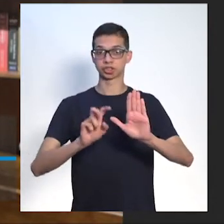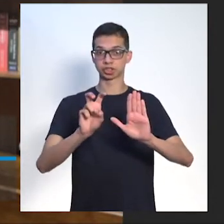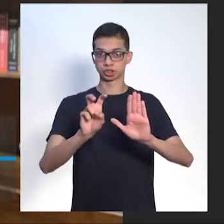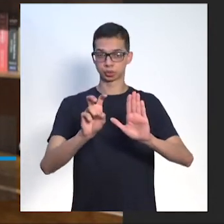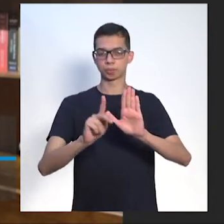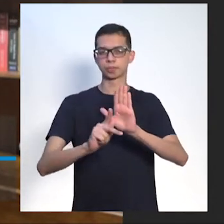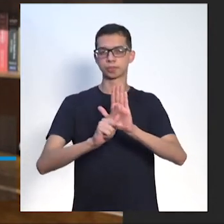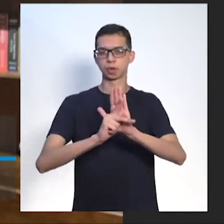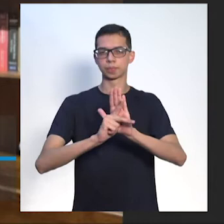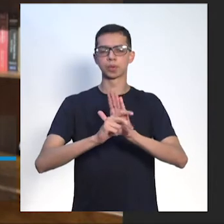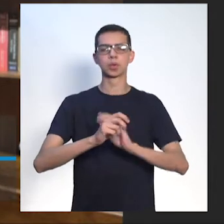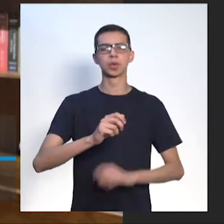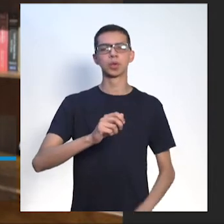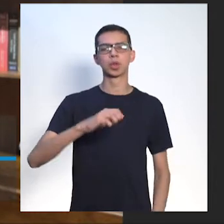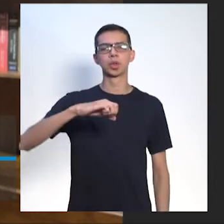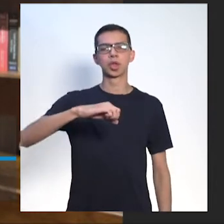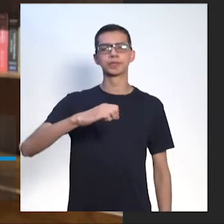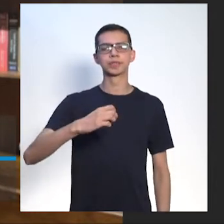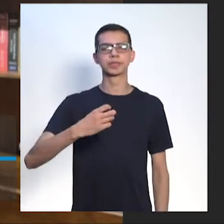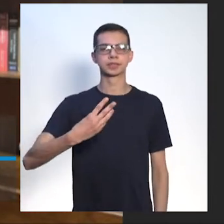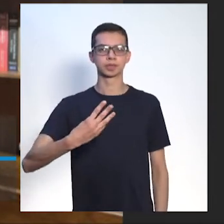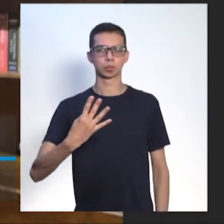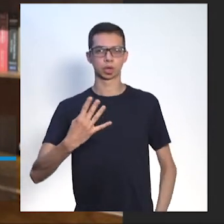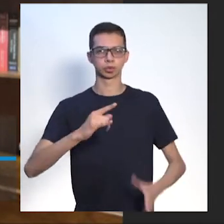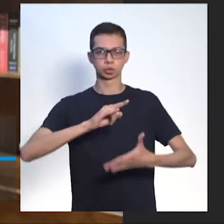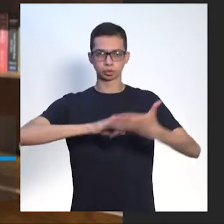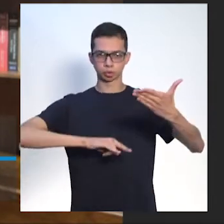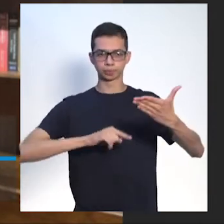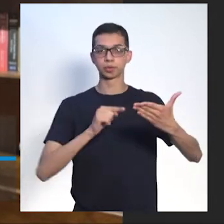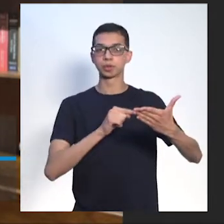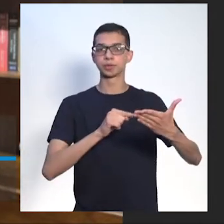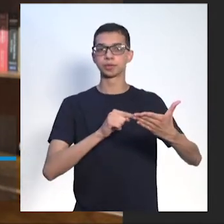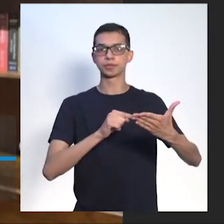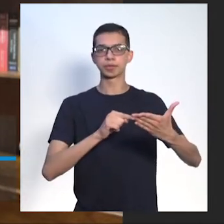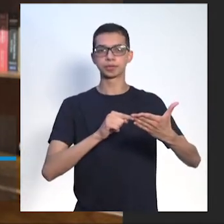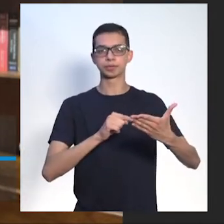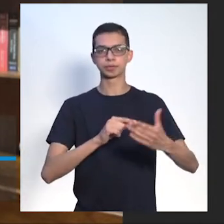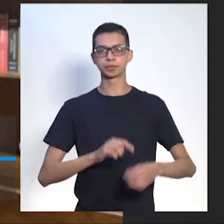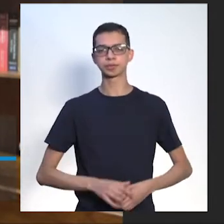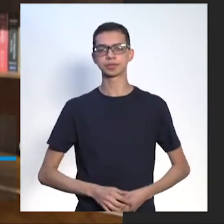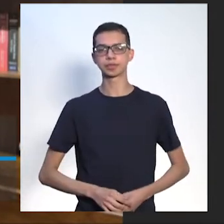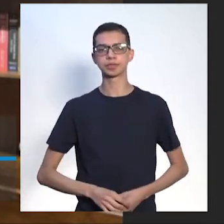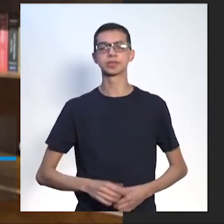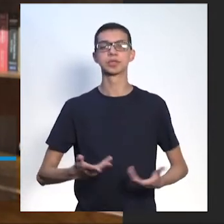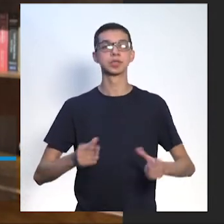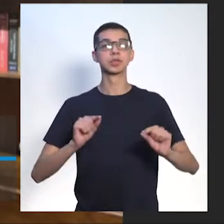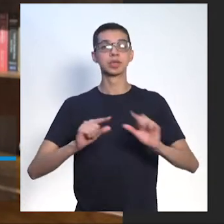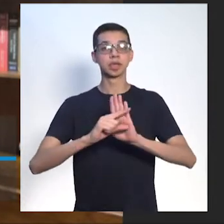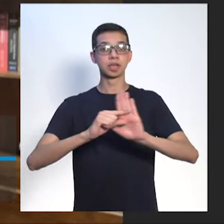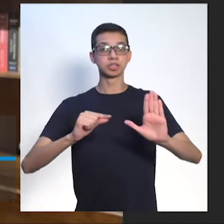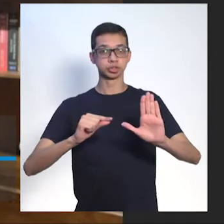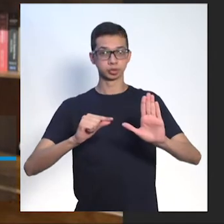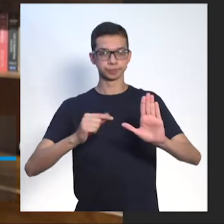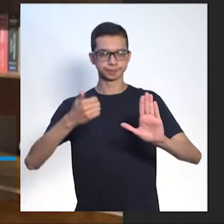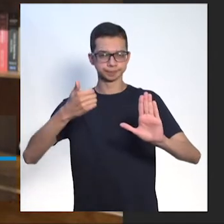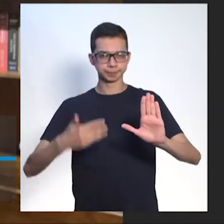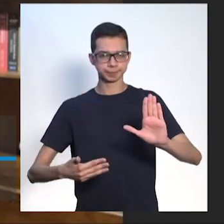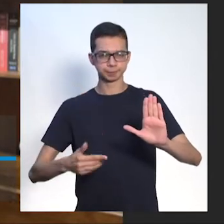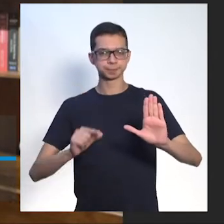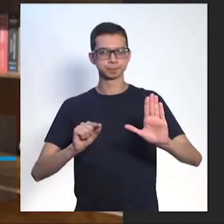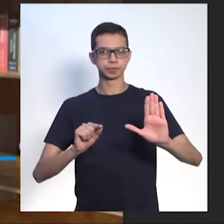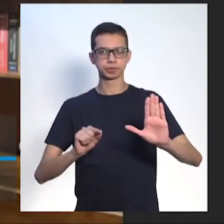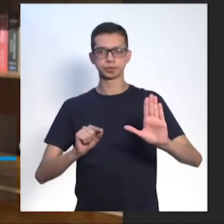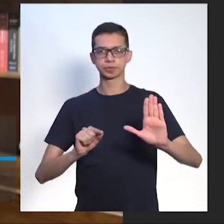medida 934. Esse veto, o que a medida, o que o artigo falava? O artigo falava